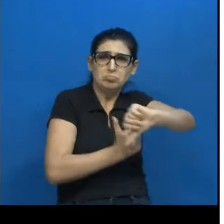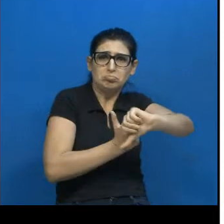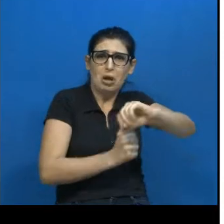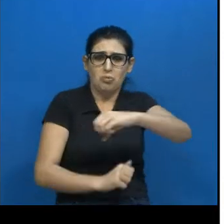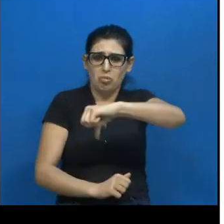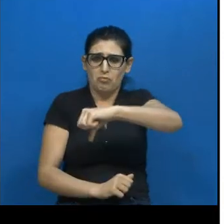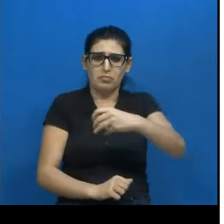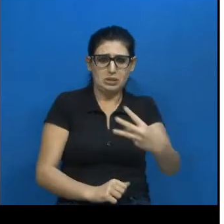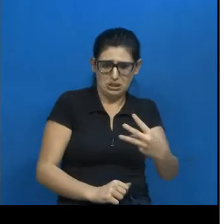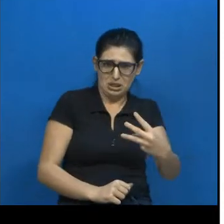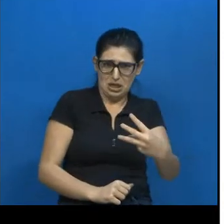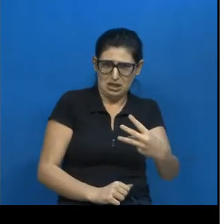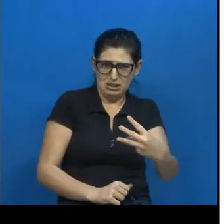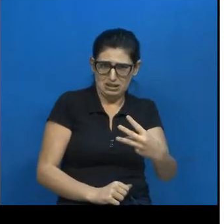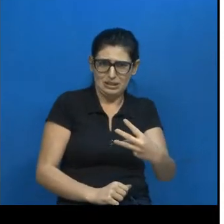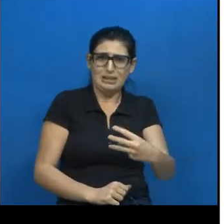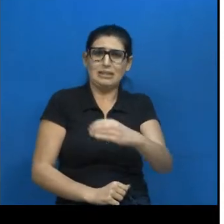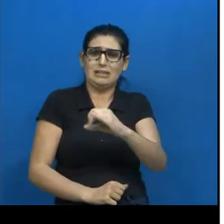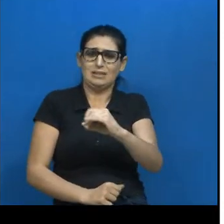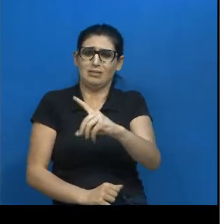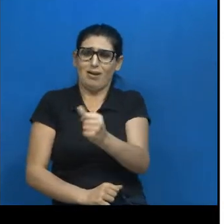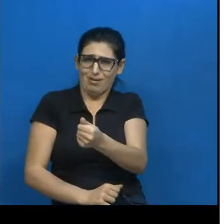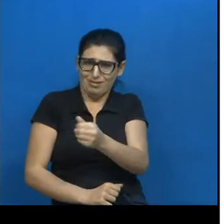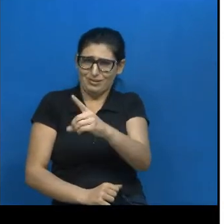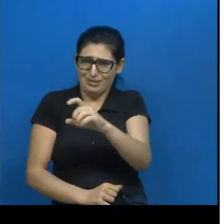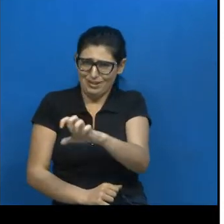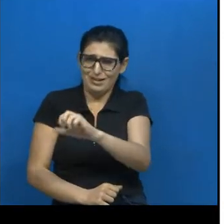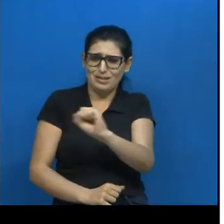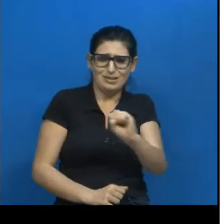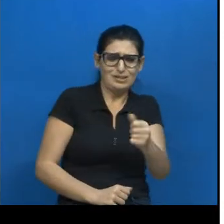93, que é Cidade de Salvador, Jardim Pedramar, e a linha